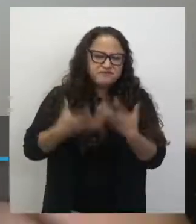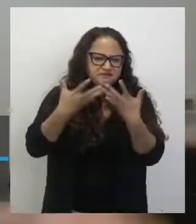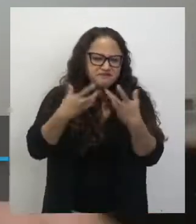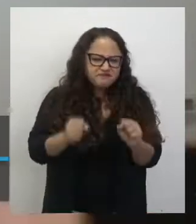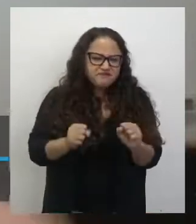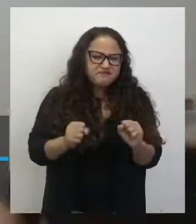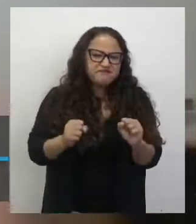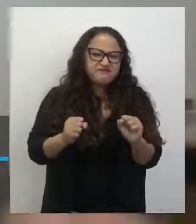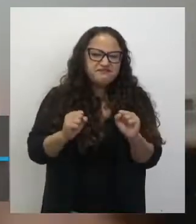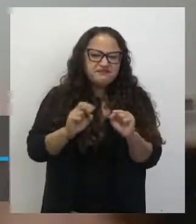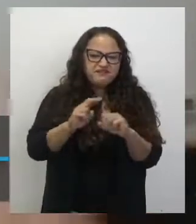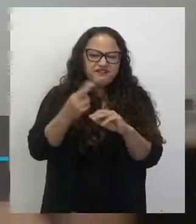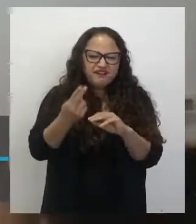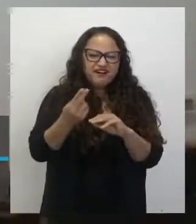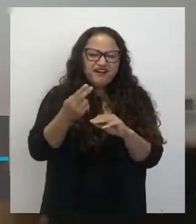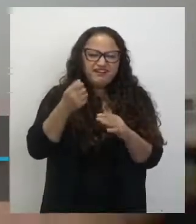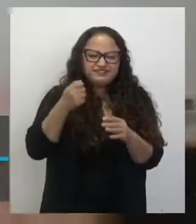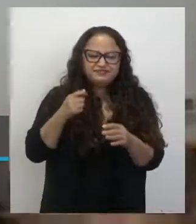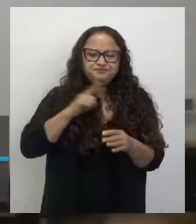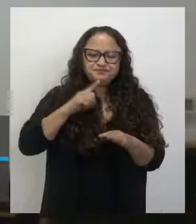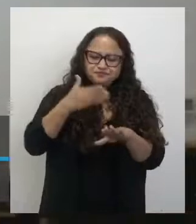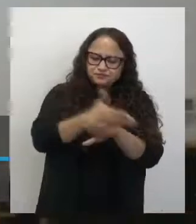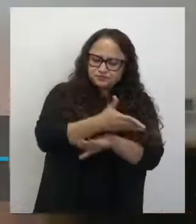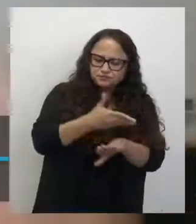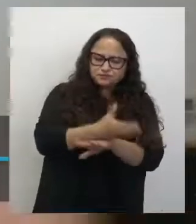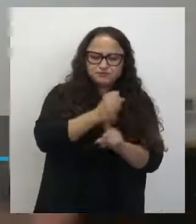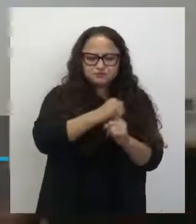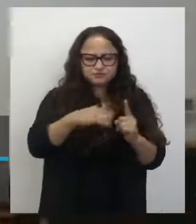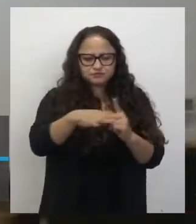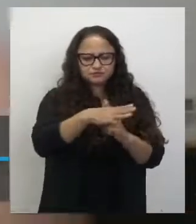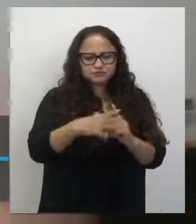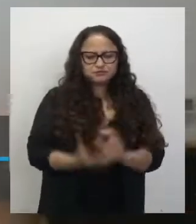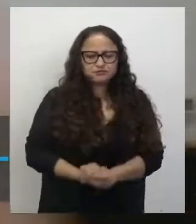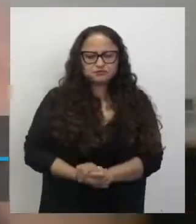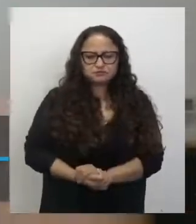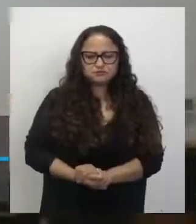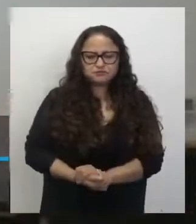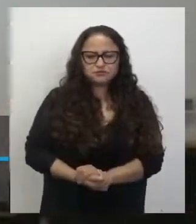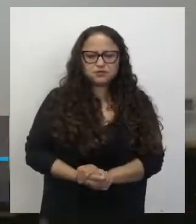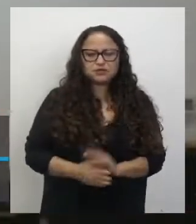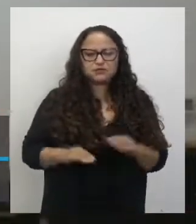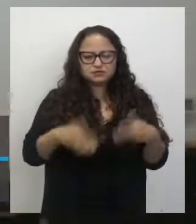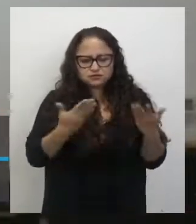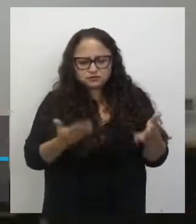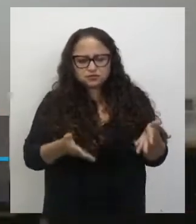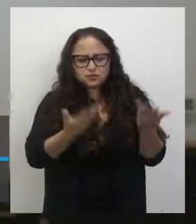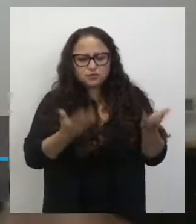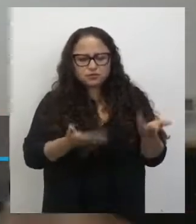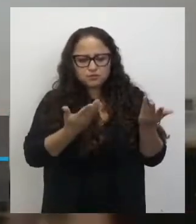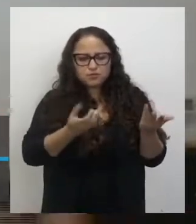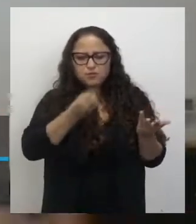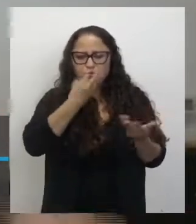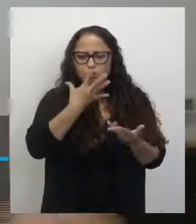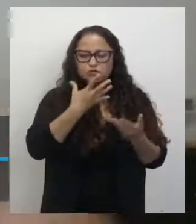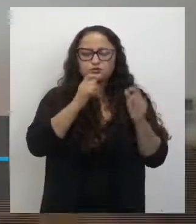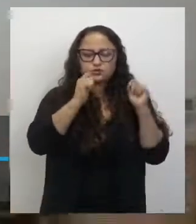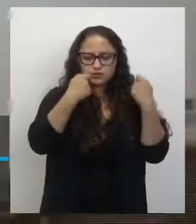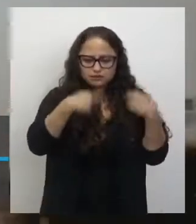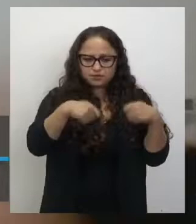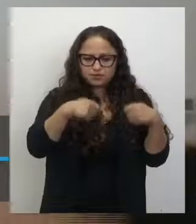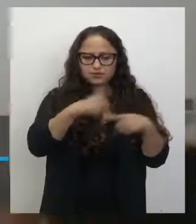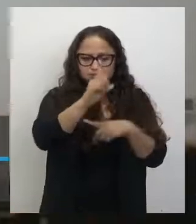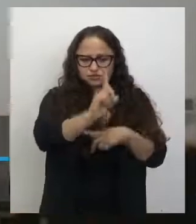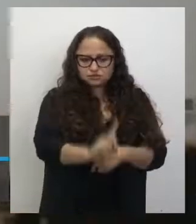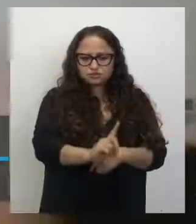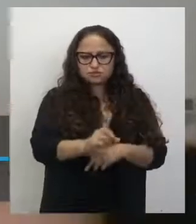aceitá-las e até mesmo introduzi-las nesse ambiente social, ou seja, para que elas sejam beneficiadas, né, com aquilo que elas precisam em relação a